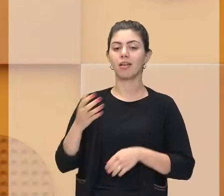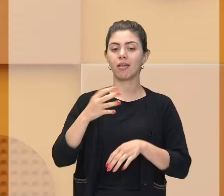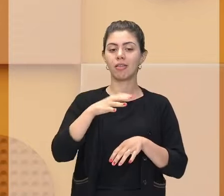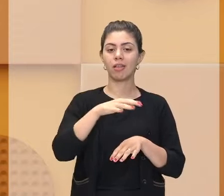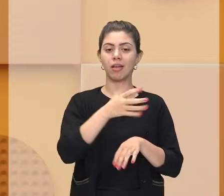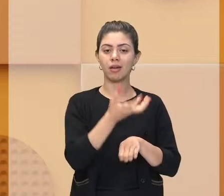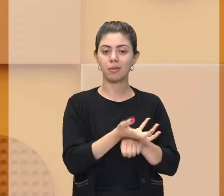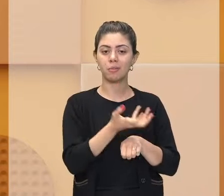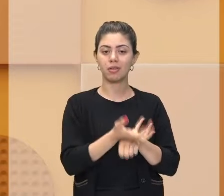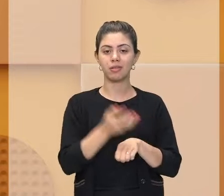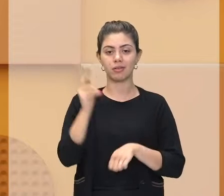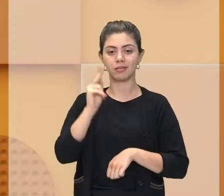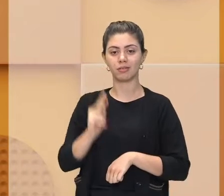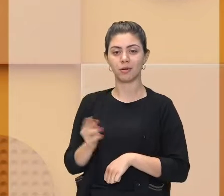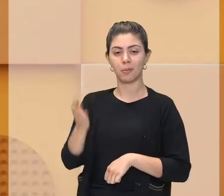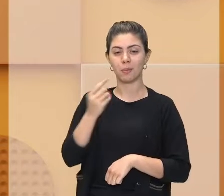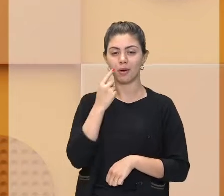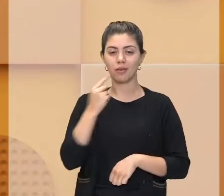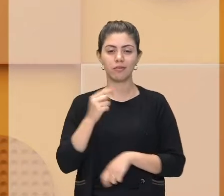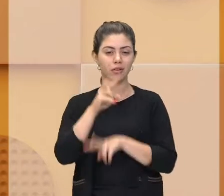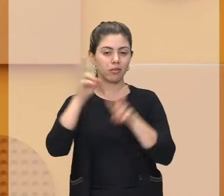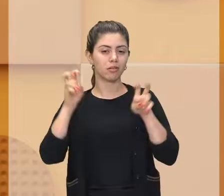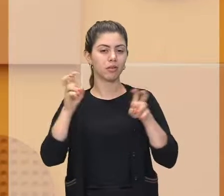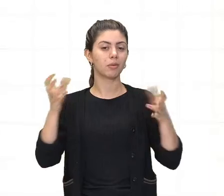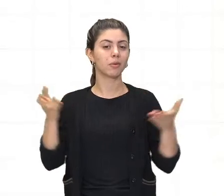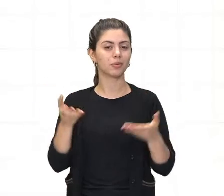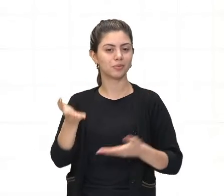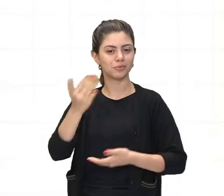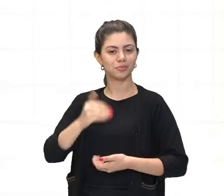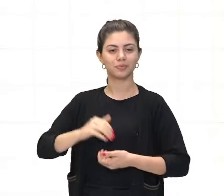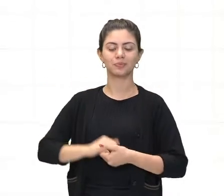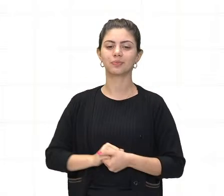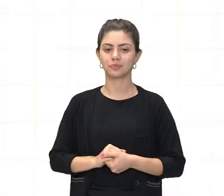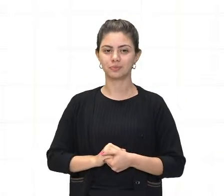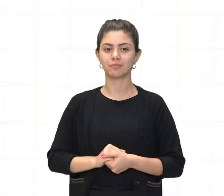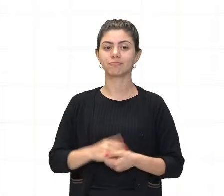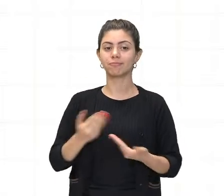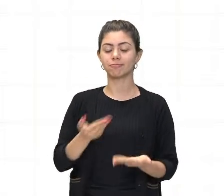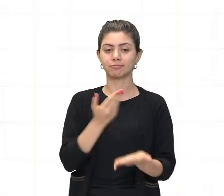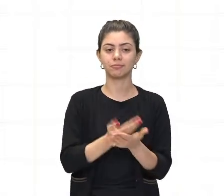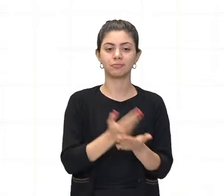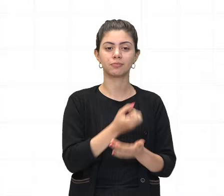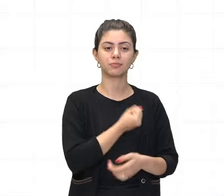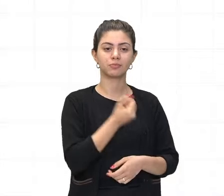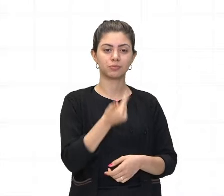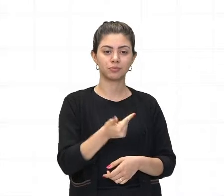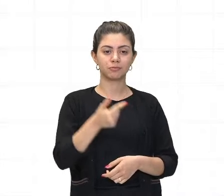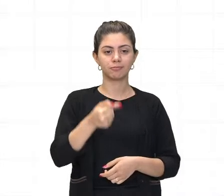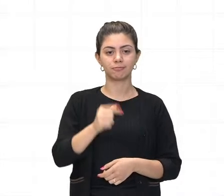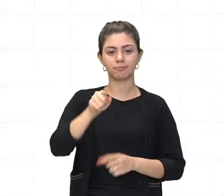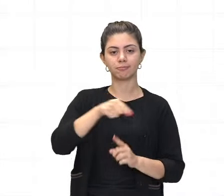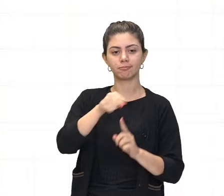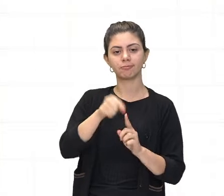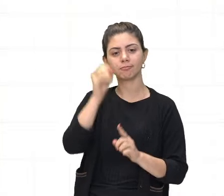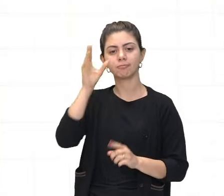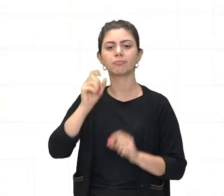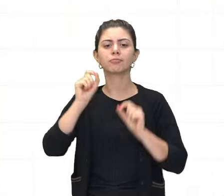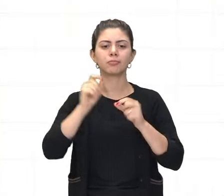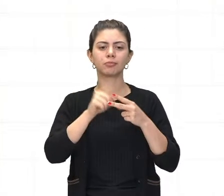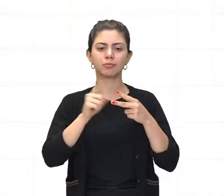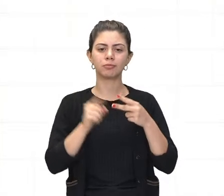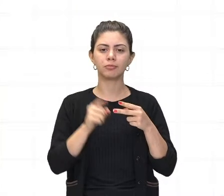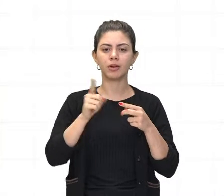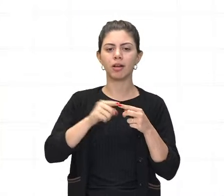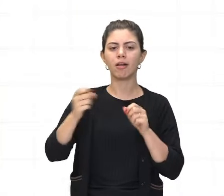de História. Vem comigo conhecer o tema da nossa aula. A aula de número 27 tem como objeto de conhecimento